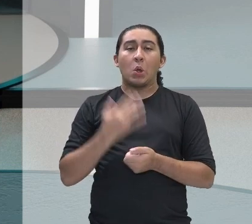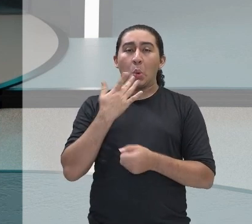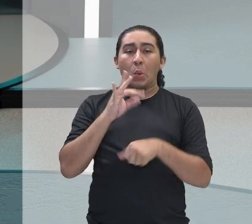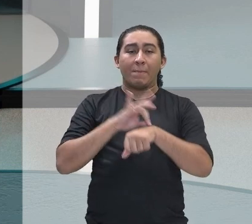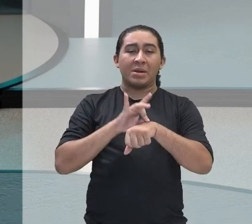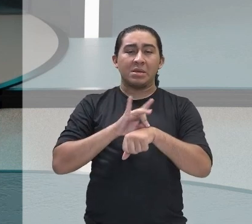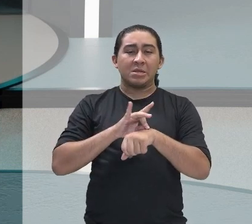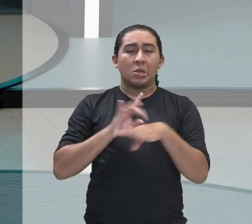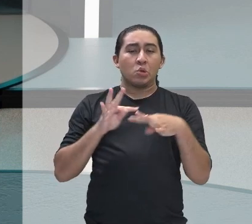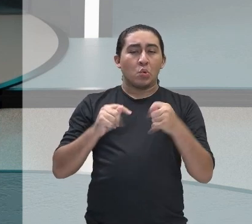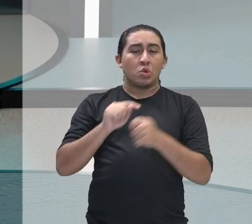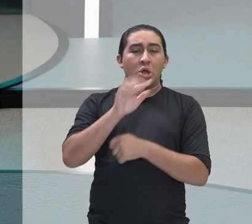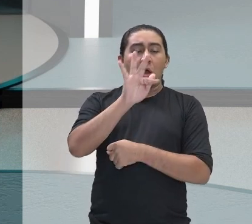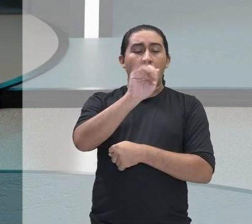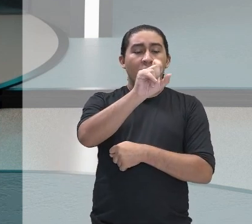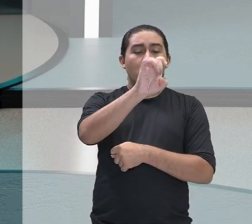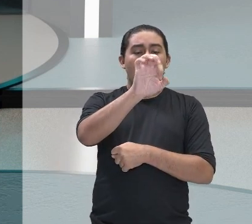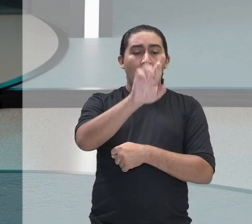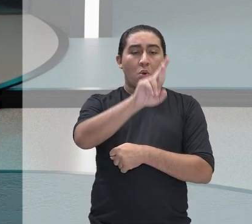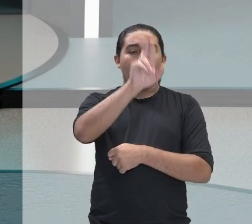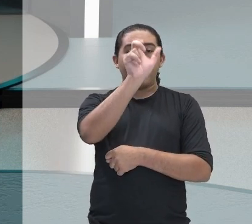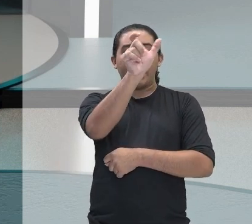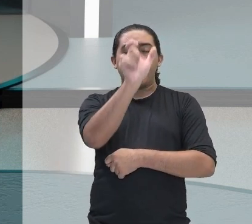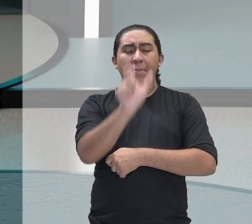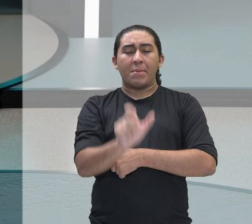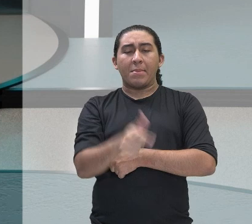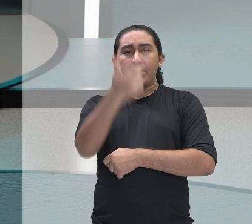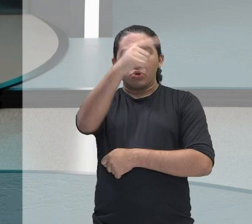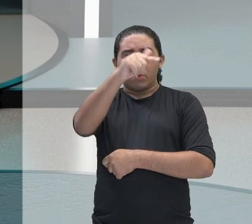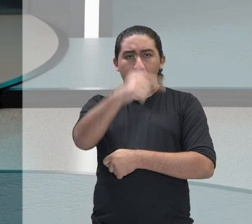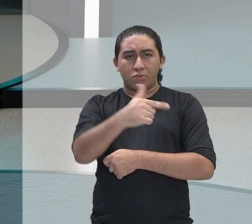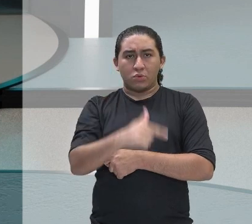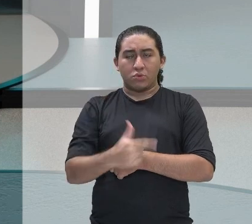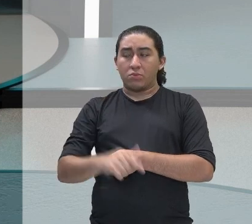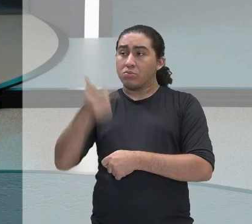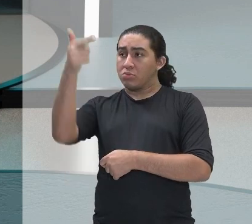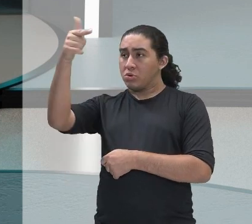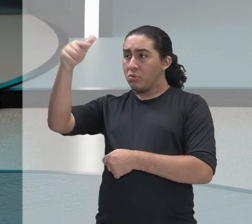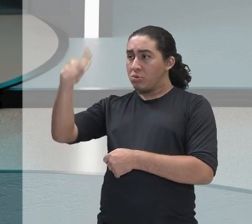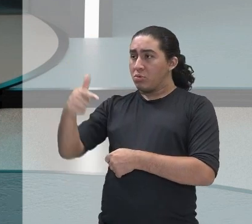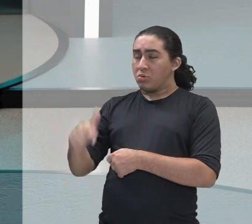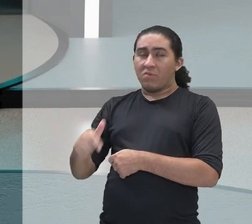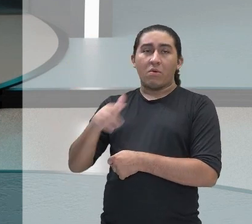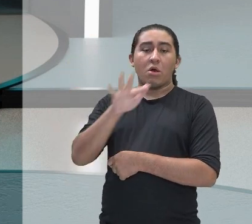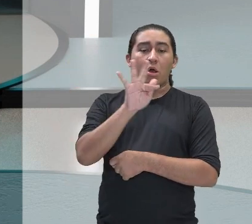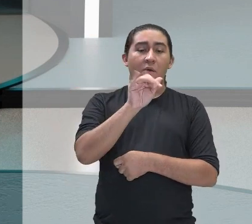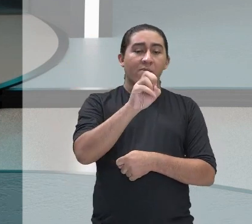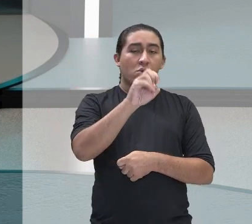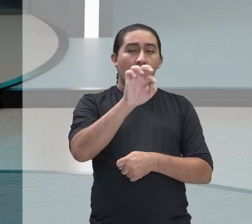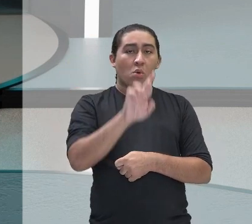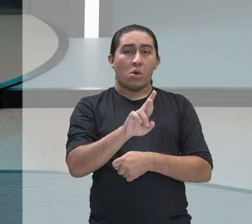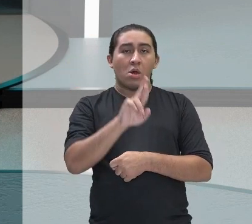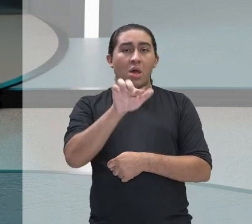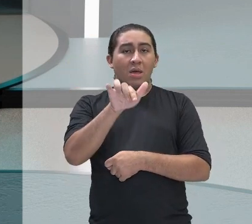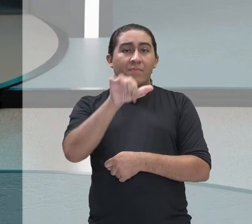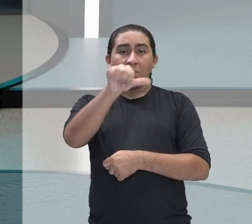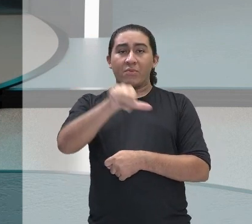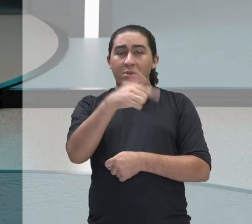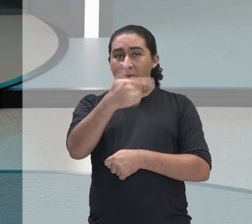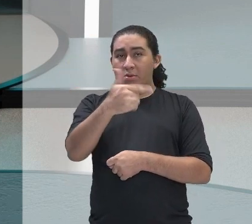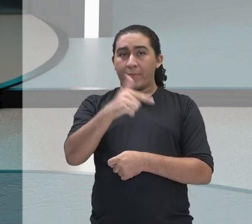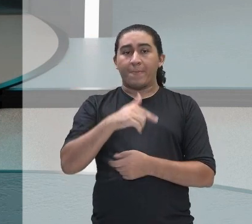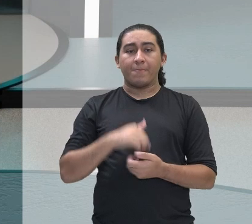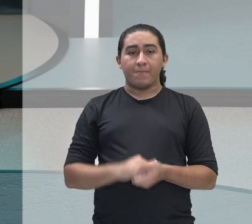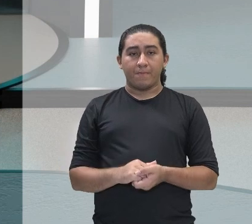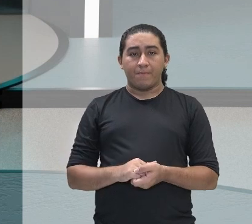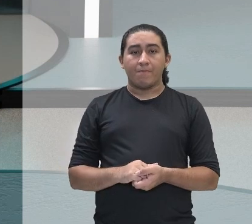em todas as palavras, né? O radical flor não vai se modificar. Eu tenho floral,